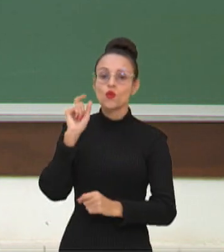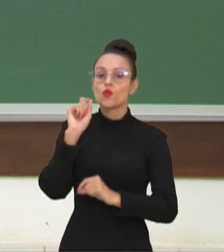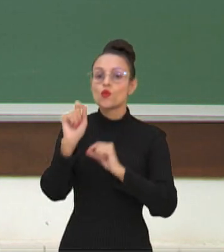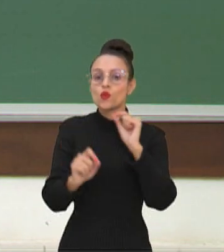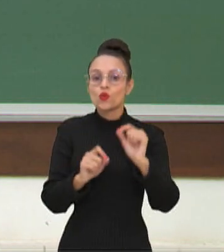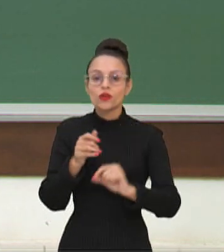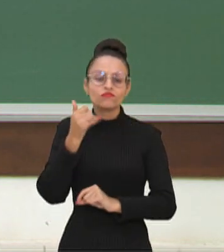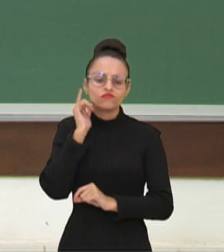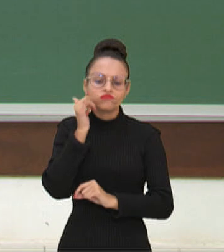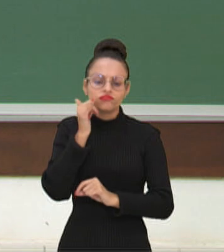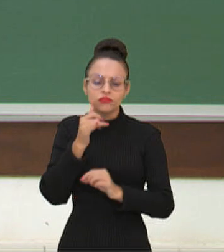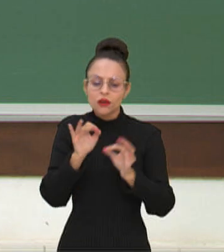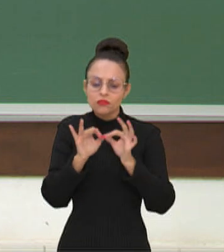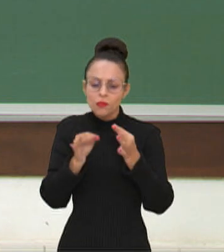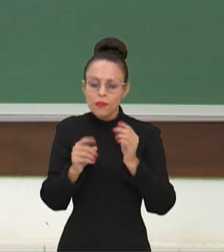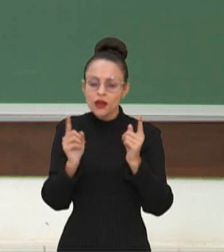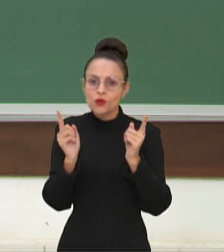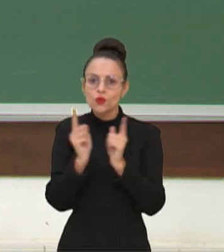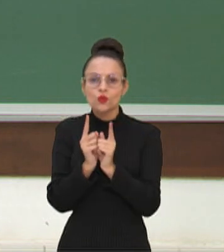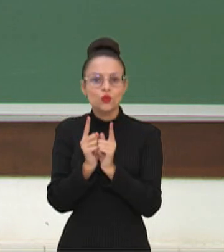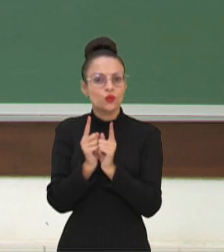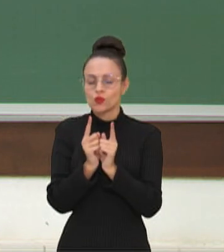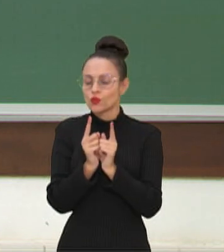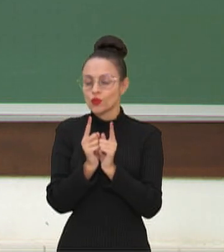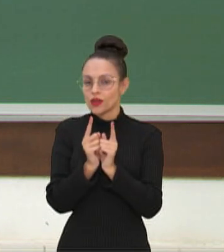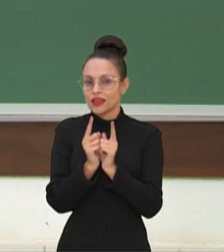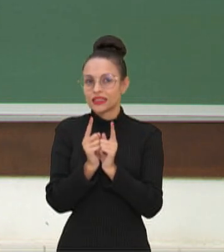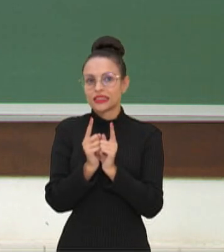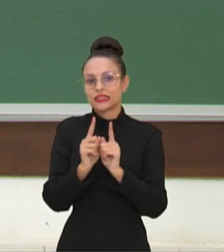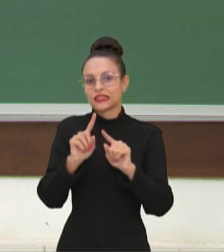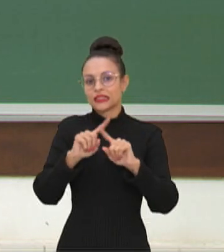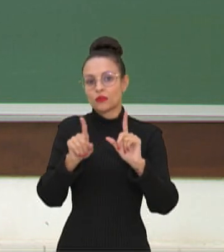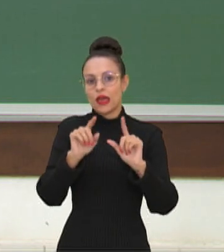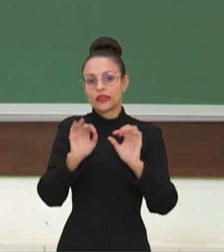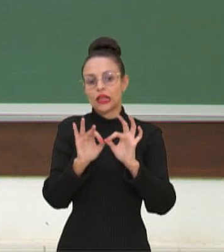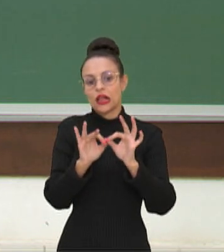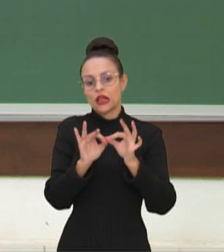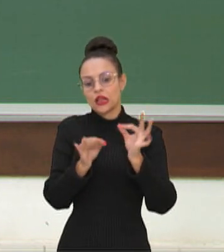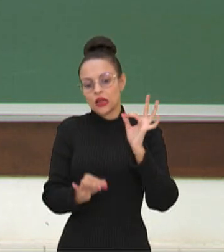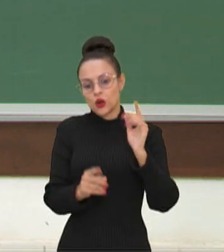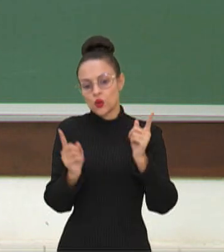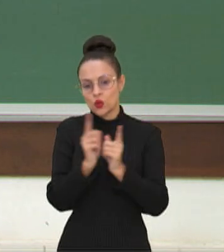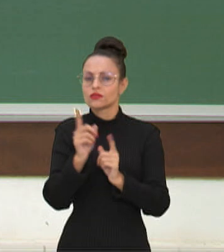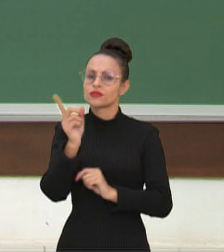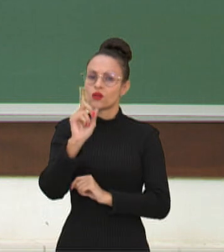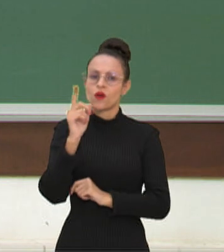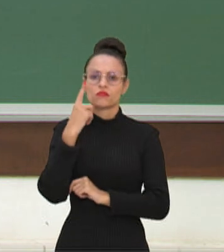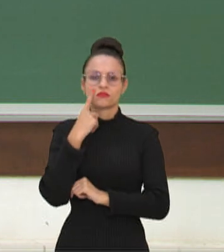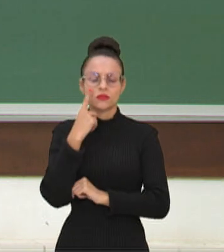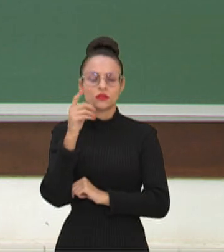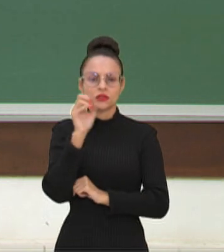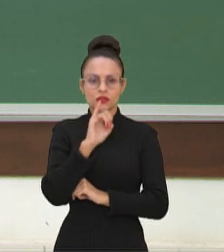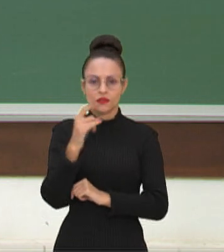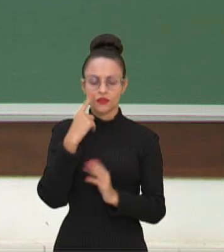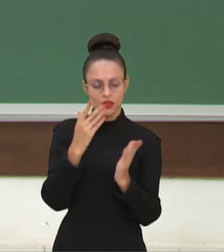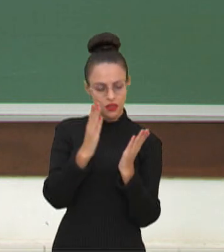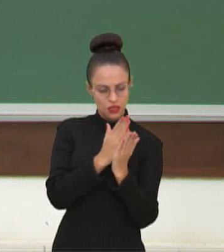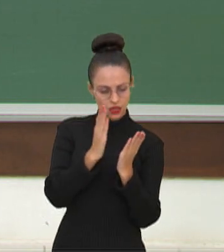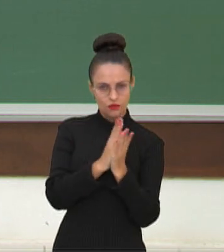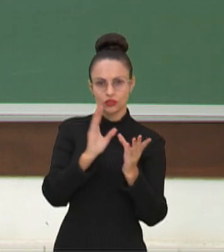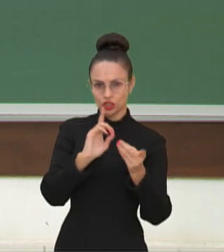pouquinho no que queria dizer o Machado, né? Olha lá, tinham dado Ave Marias, a senhora Dona